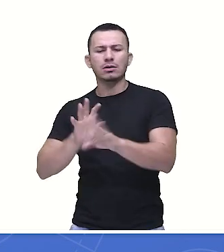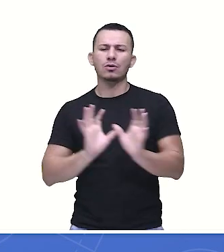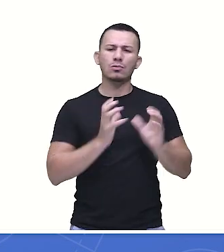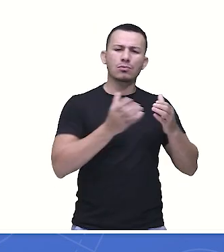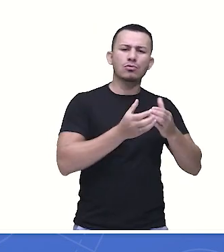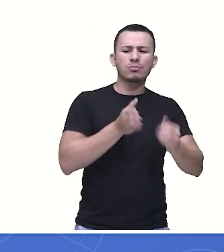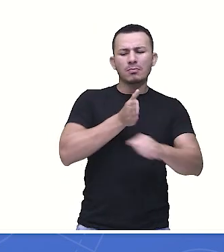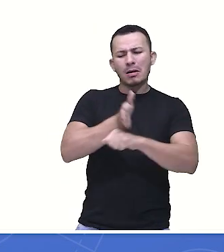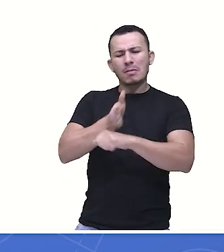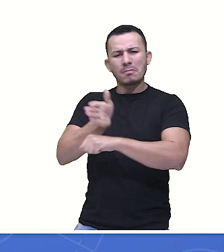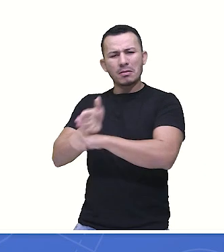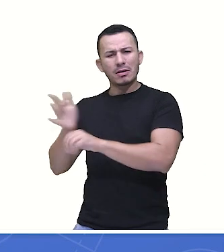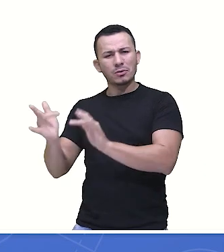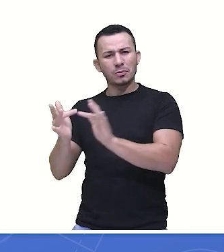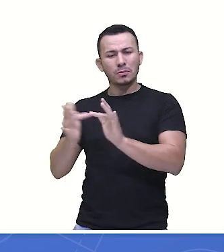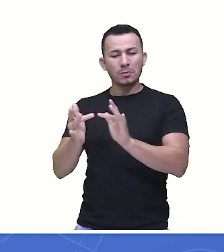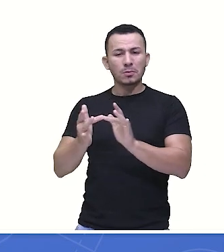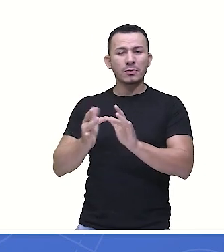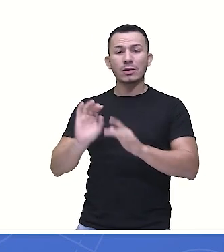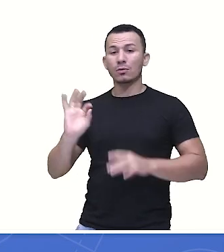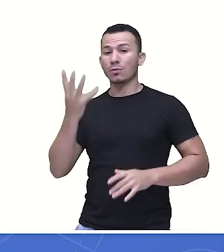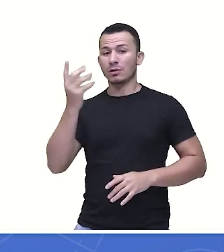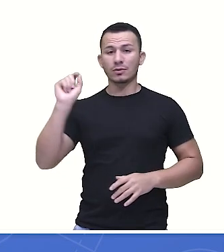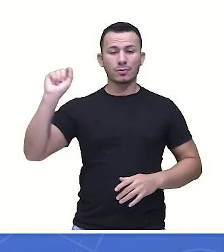para as alternativas.